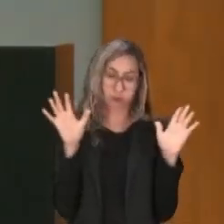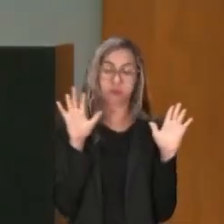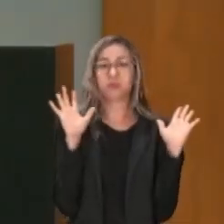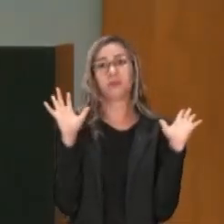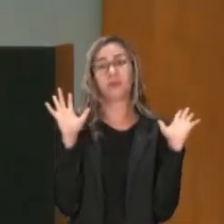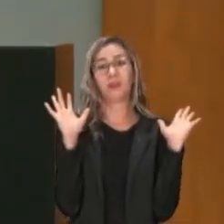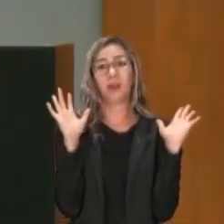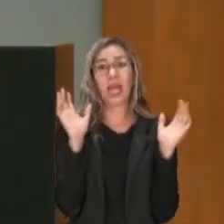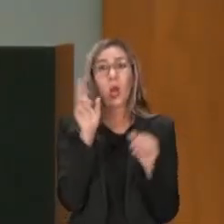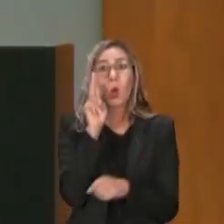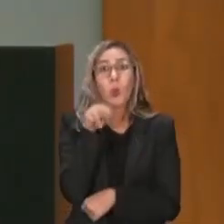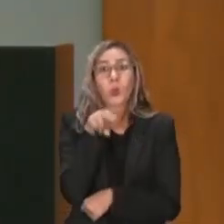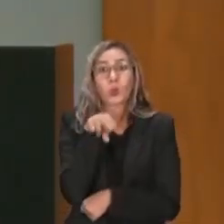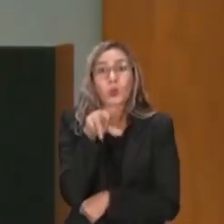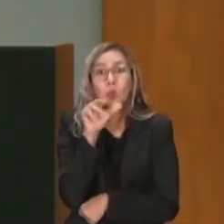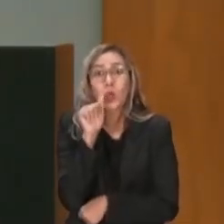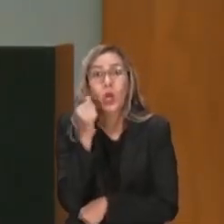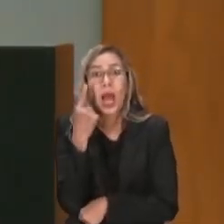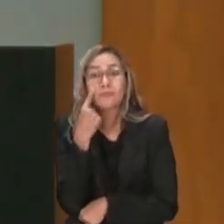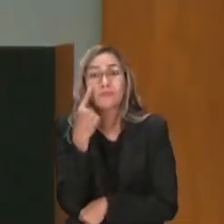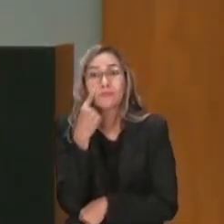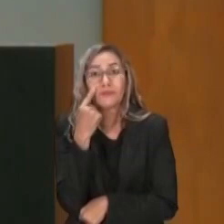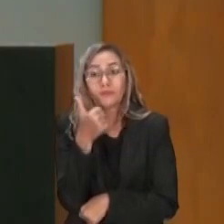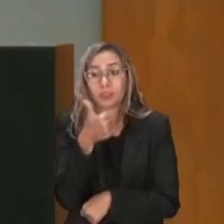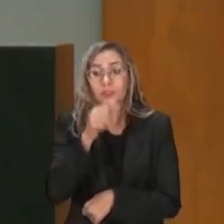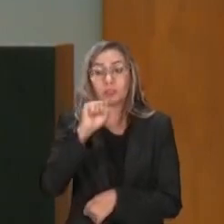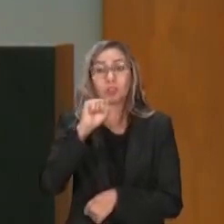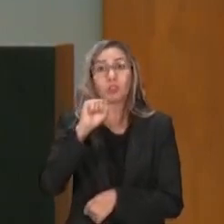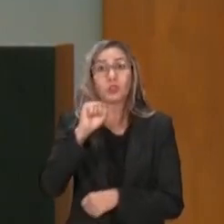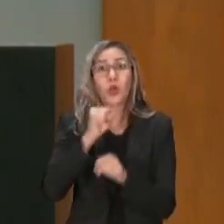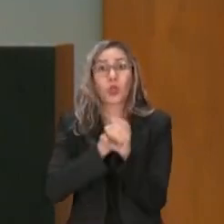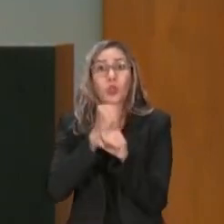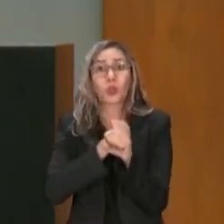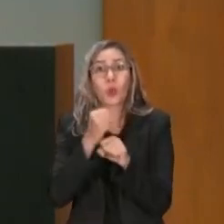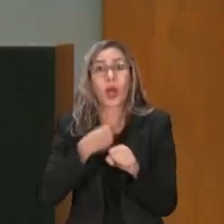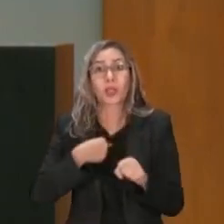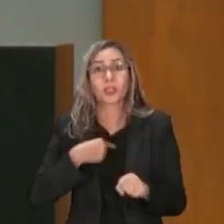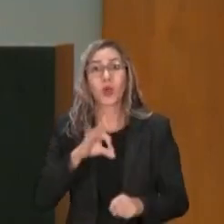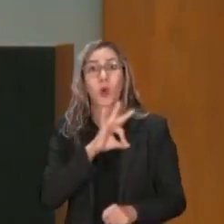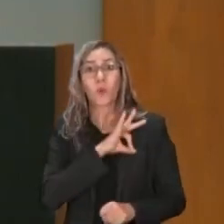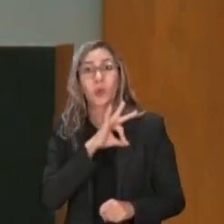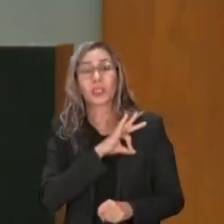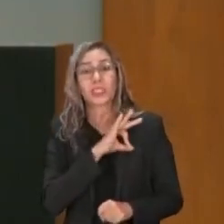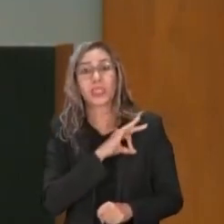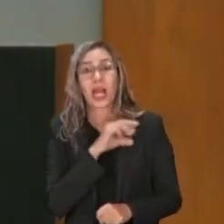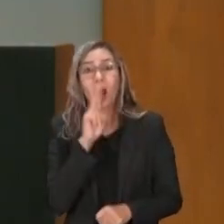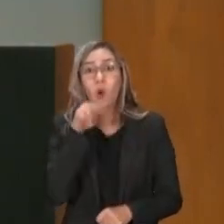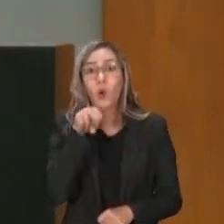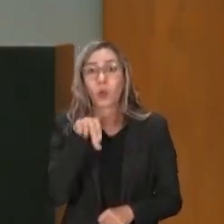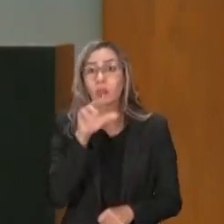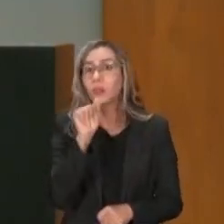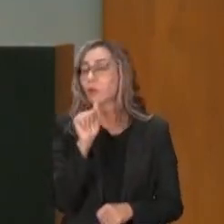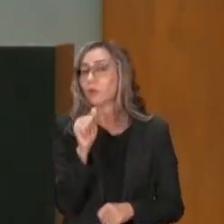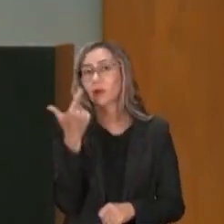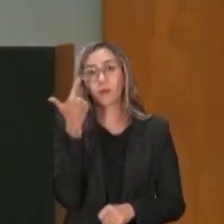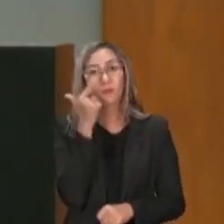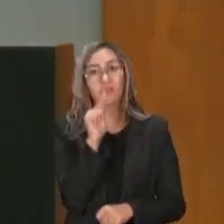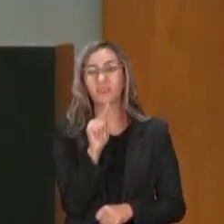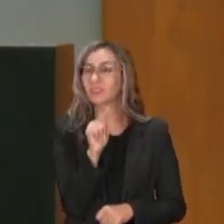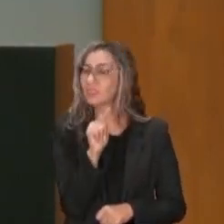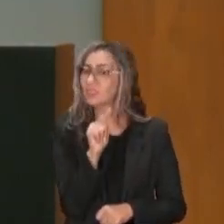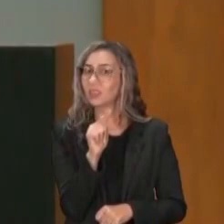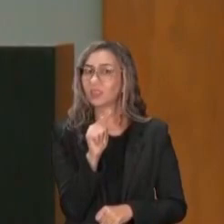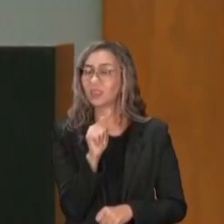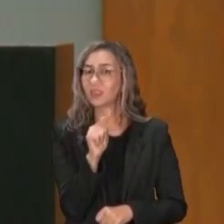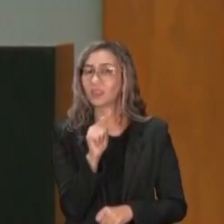18 anos de policial militar, servindo a Rotan, eu nunca consegui me